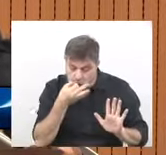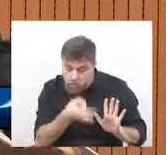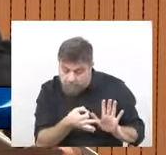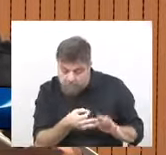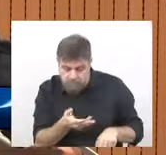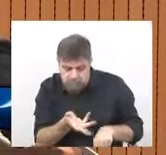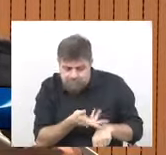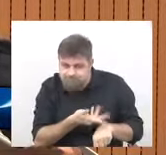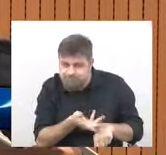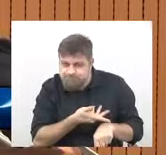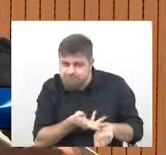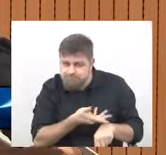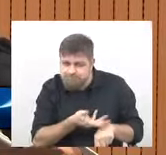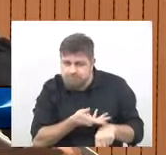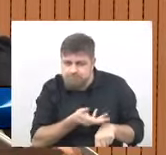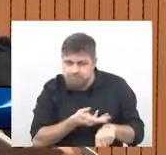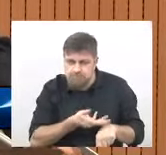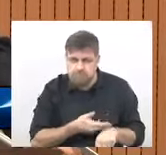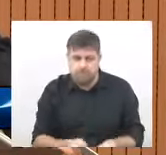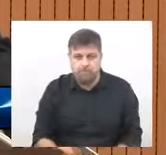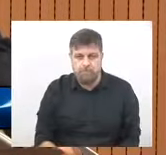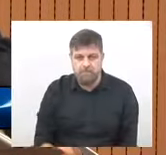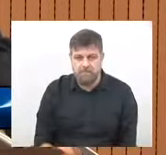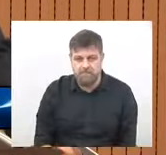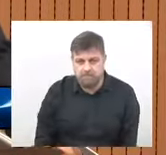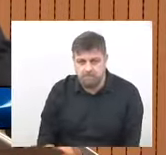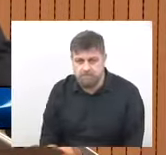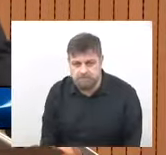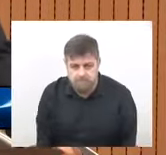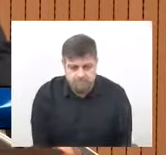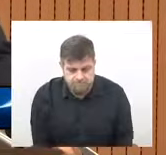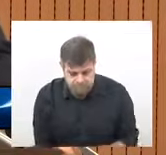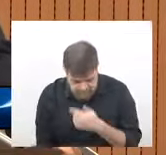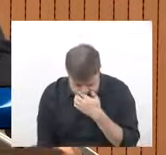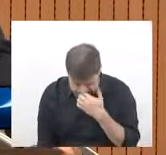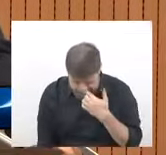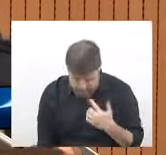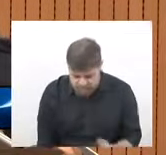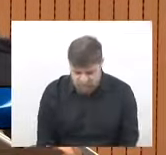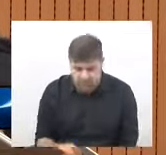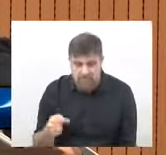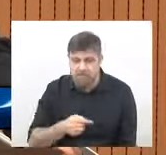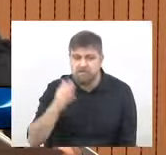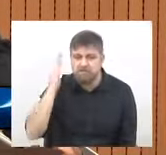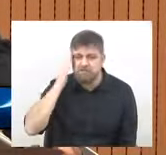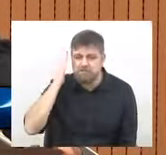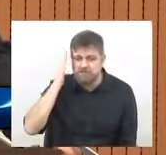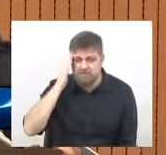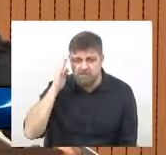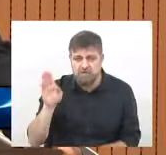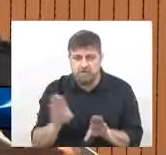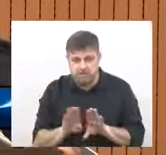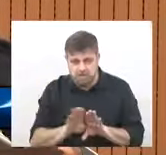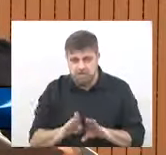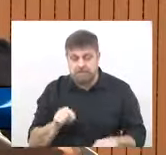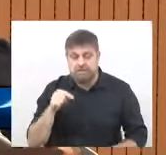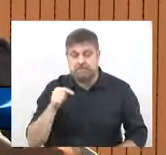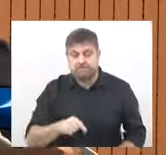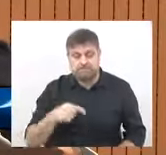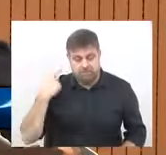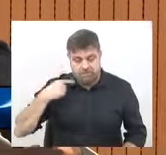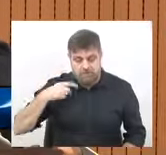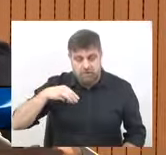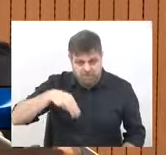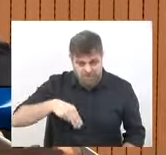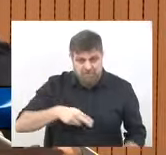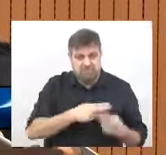nas apresentações dos pareceres e, na medida do possível, sabedor das suas muitas